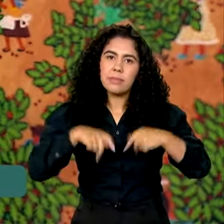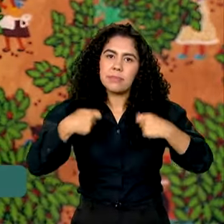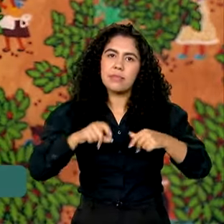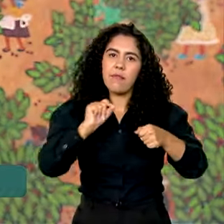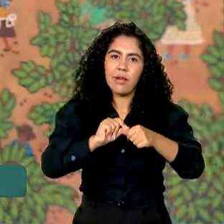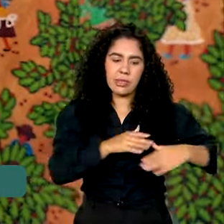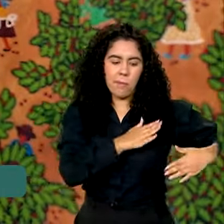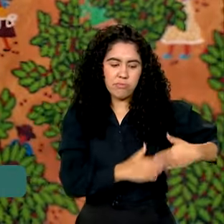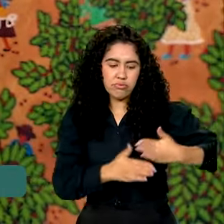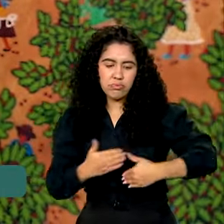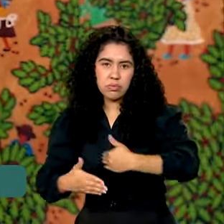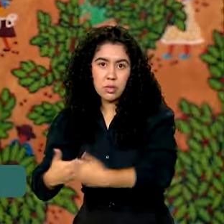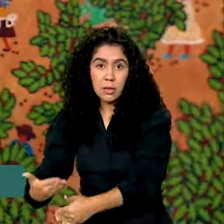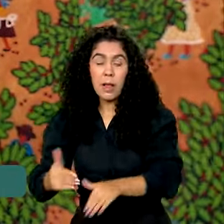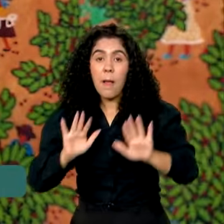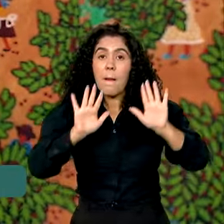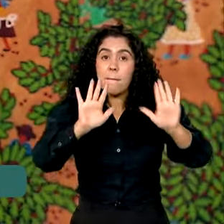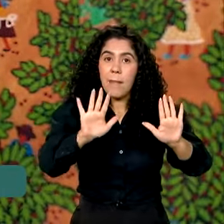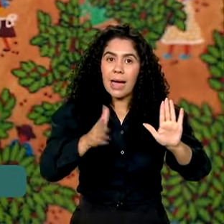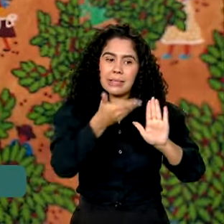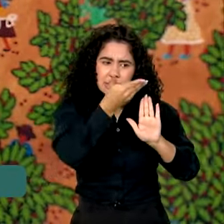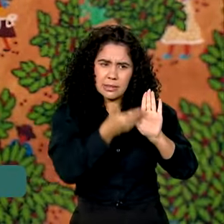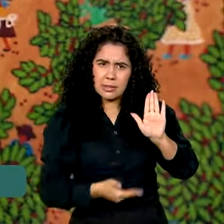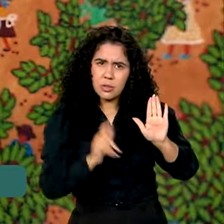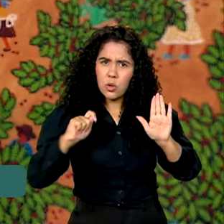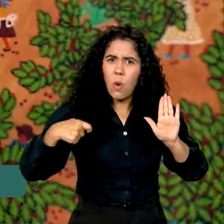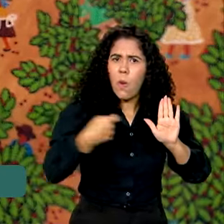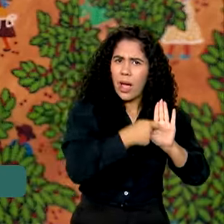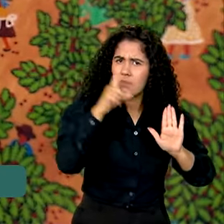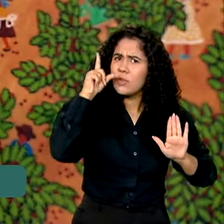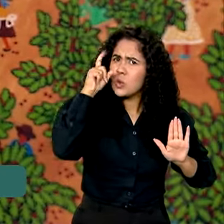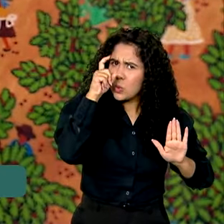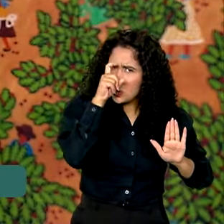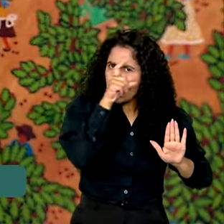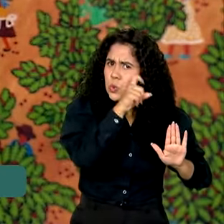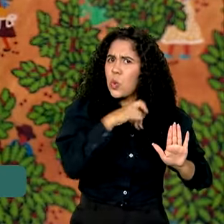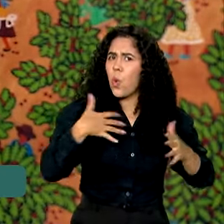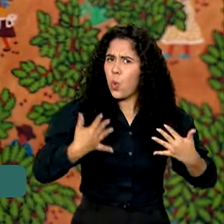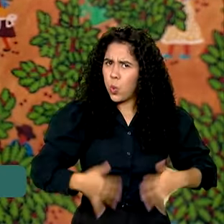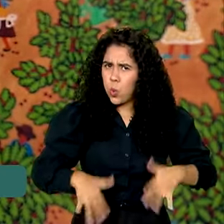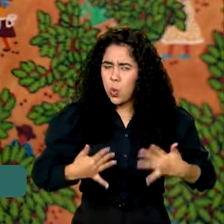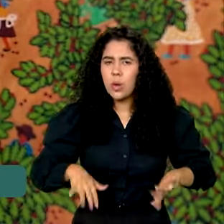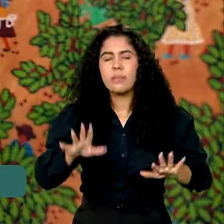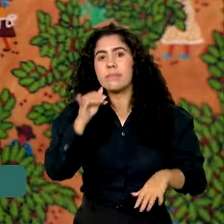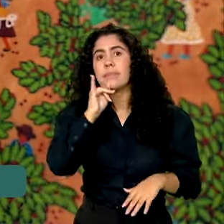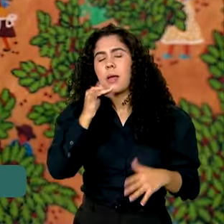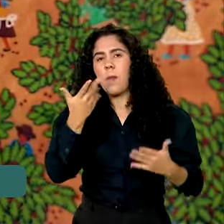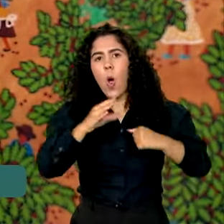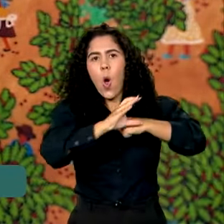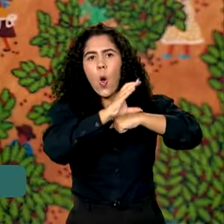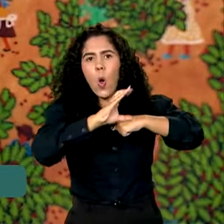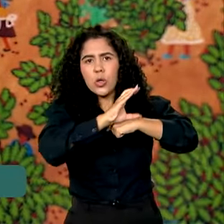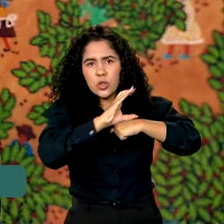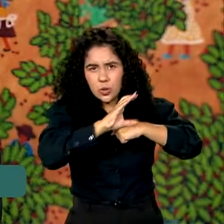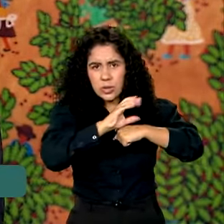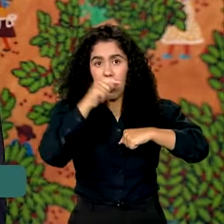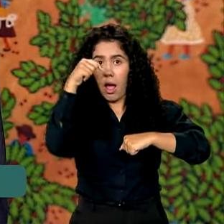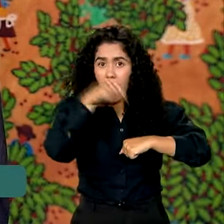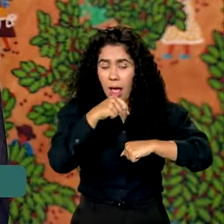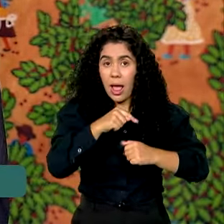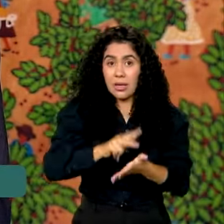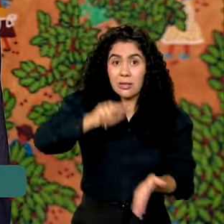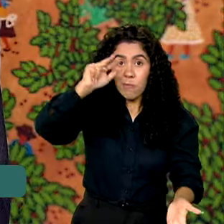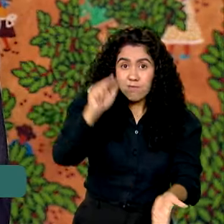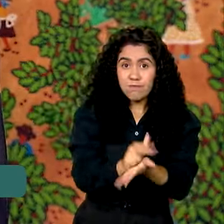nos próximos dias. Agora, é uma questão complexa. Imaginem que a nossa Constituição, que foi promulgada